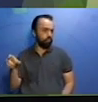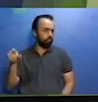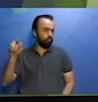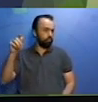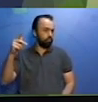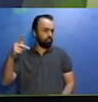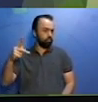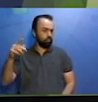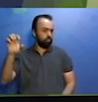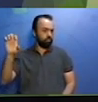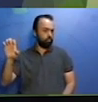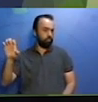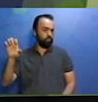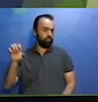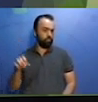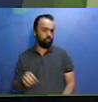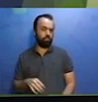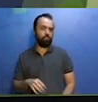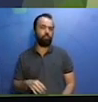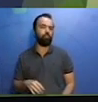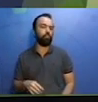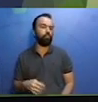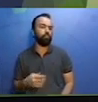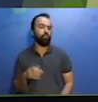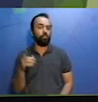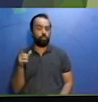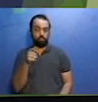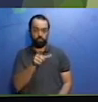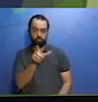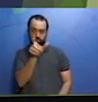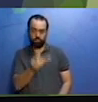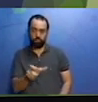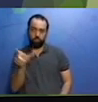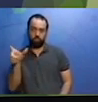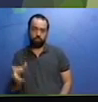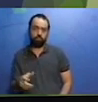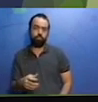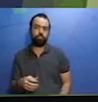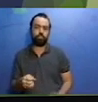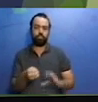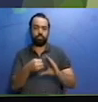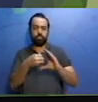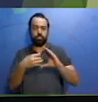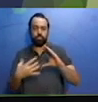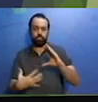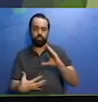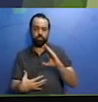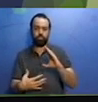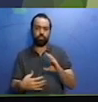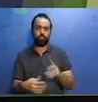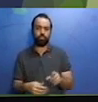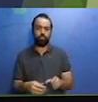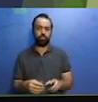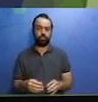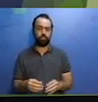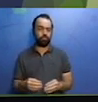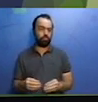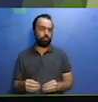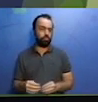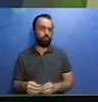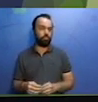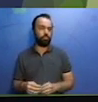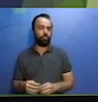matéria e a gente tem essa informação para a gente usar nesse tipo de técnica. Então basta eu consultar